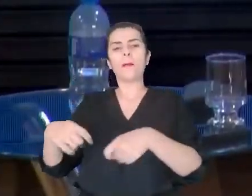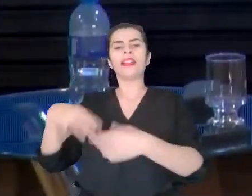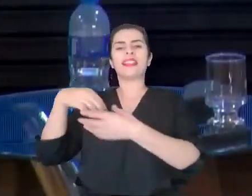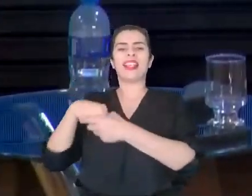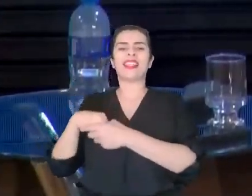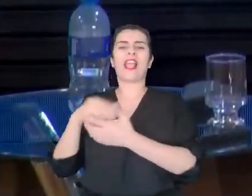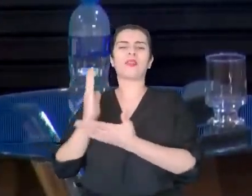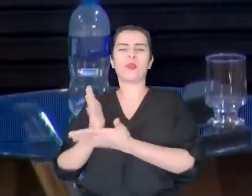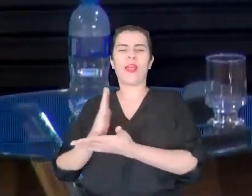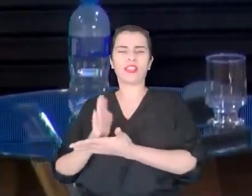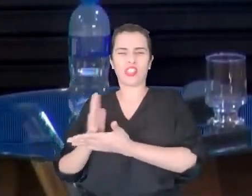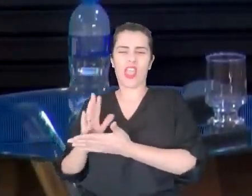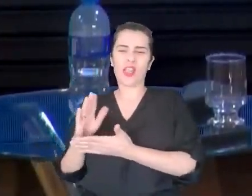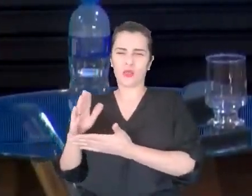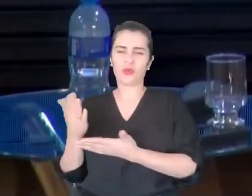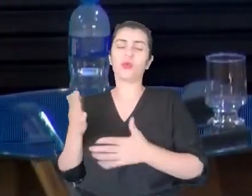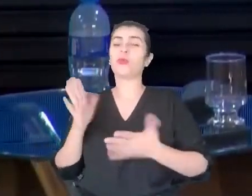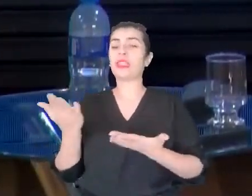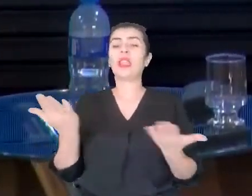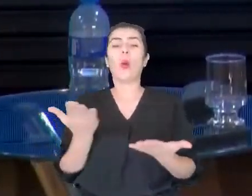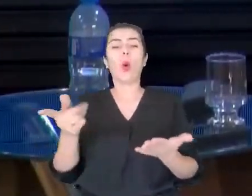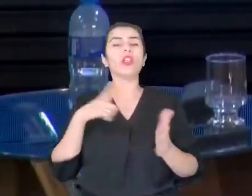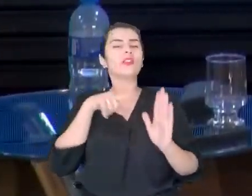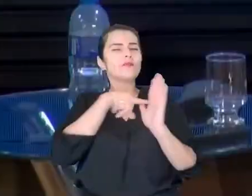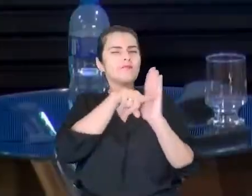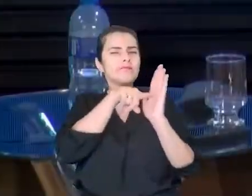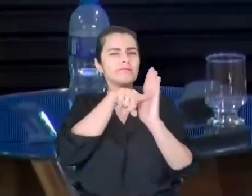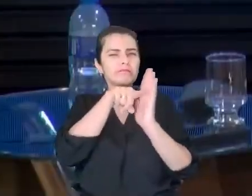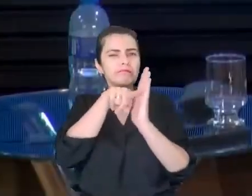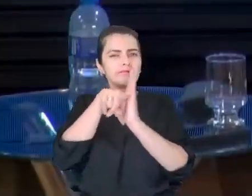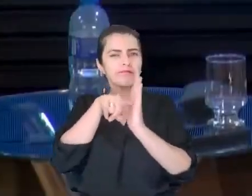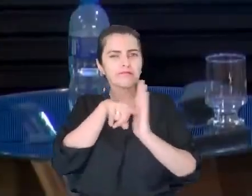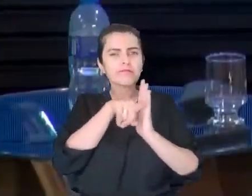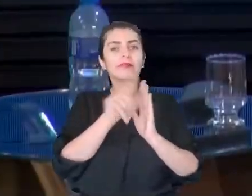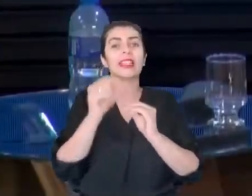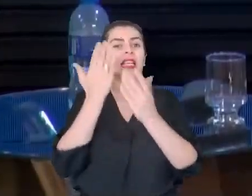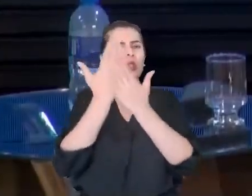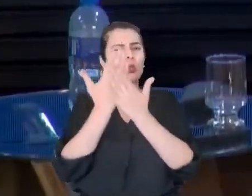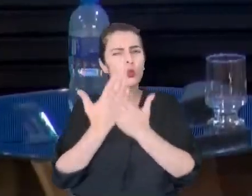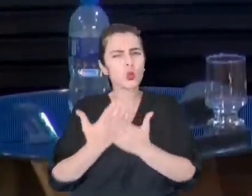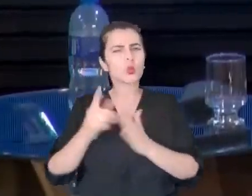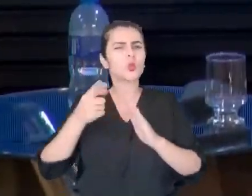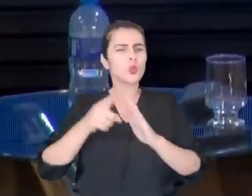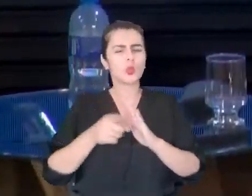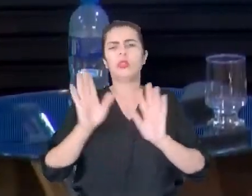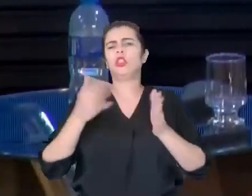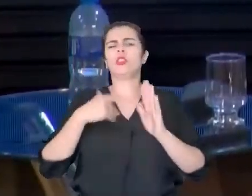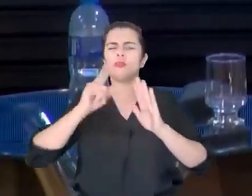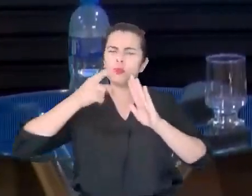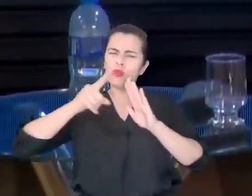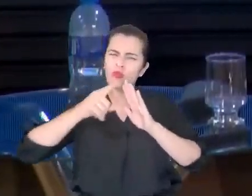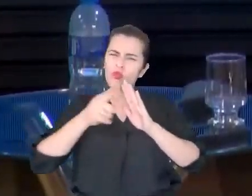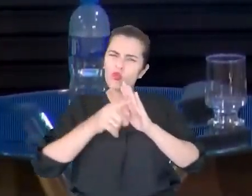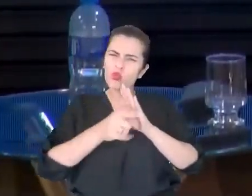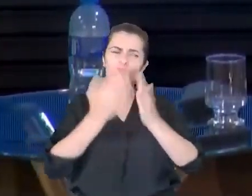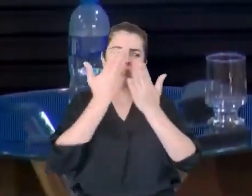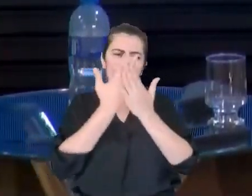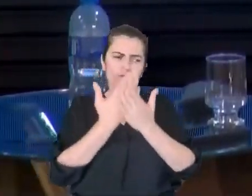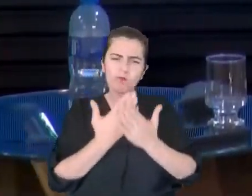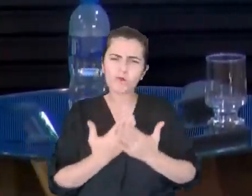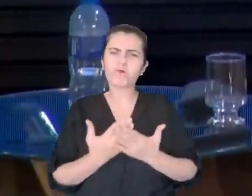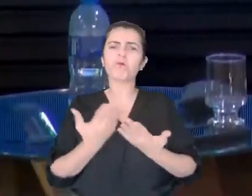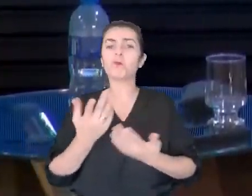eles estão com uma pesquisa em que eles estão estudando um vasto banco de dados que nós temos, né? E ali